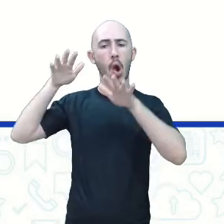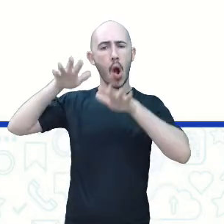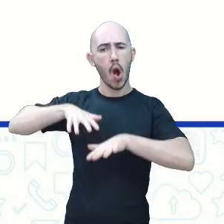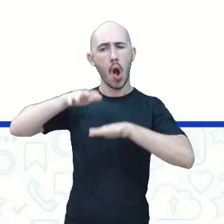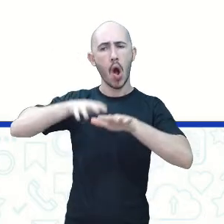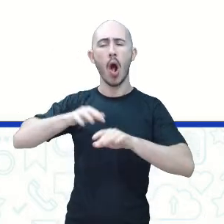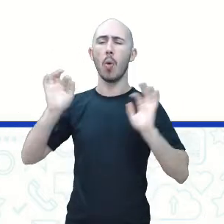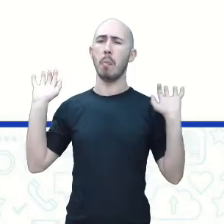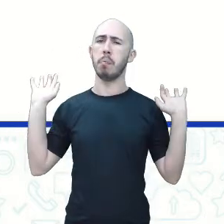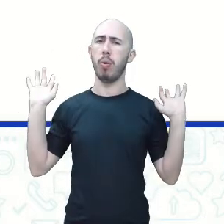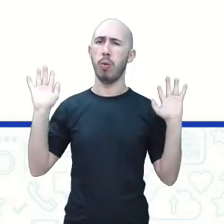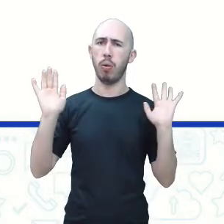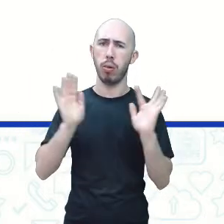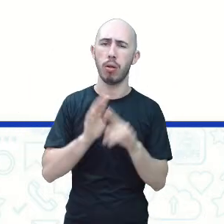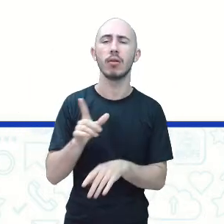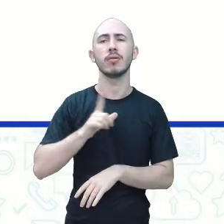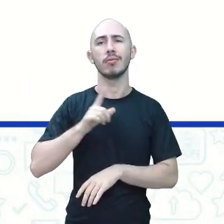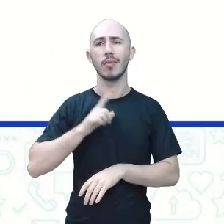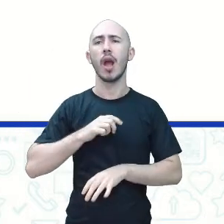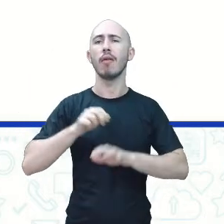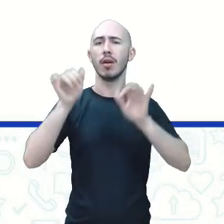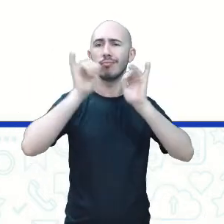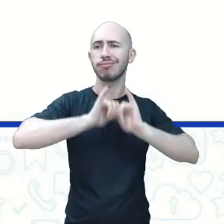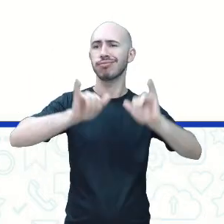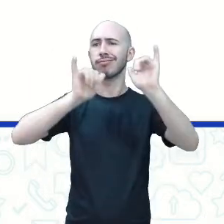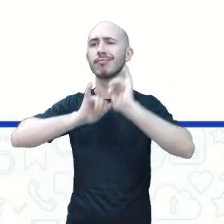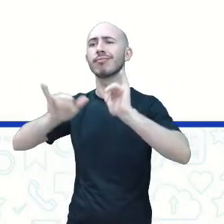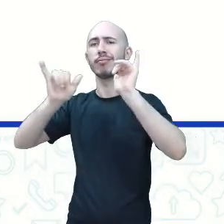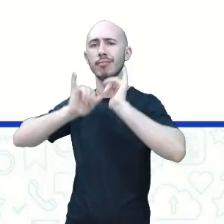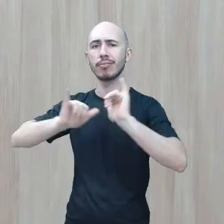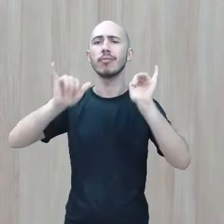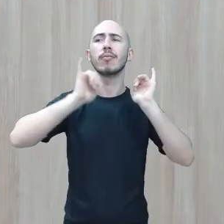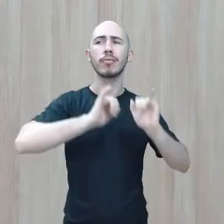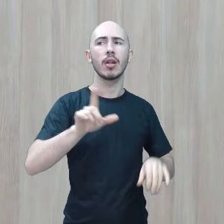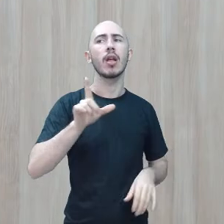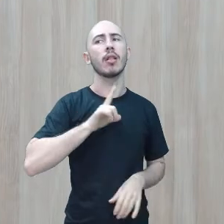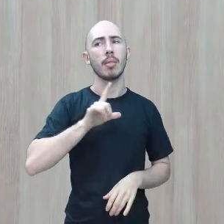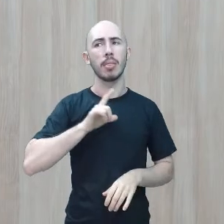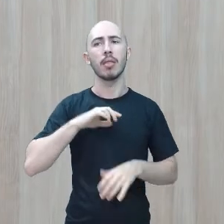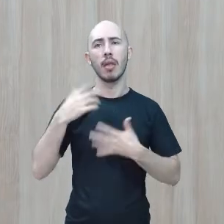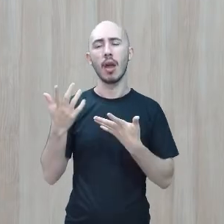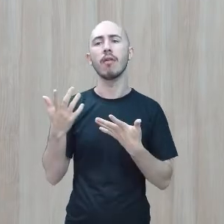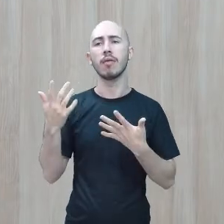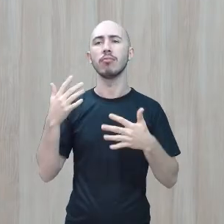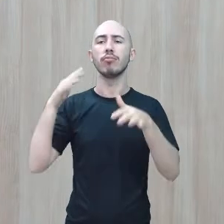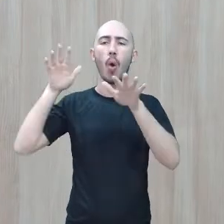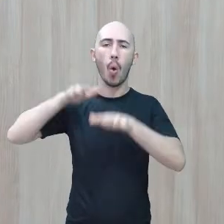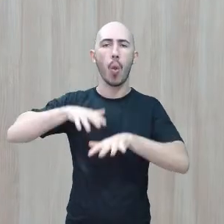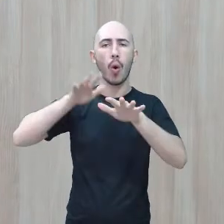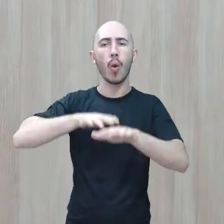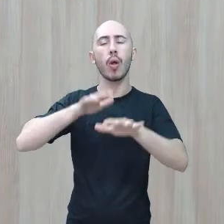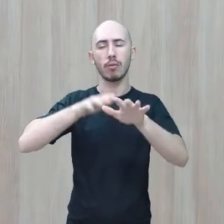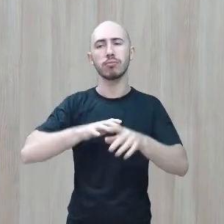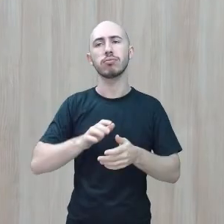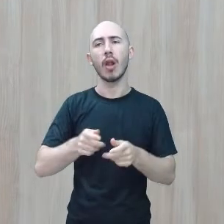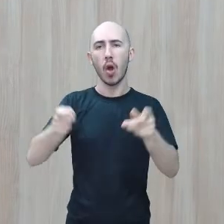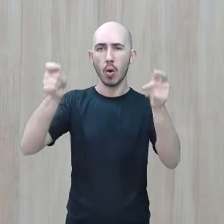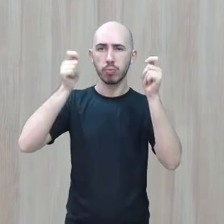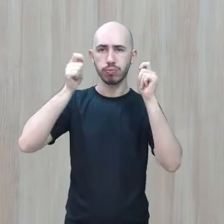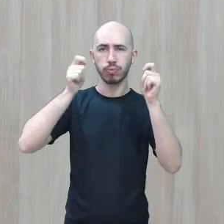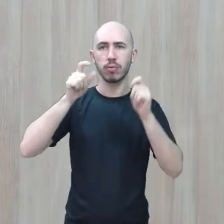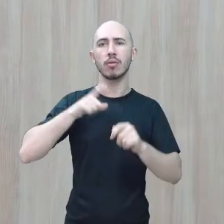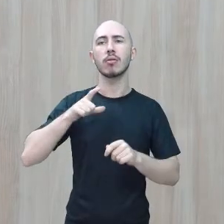a gente viu nas mídias, né, principalmente na mídia social, né, a gente viu muito essa mobilização